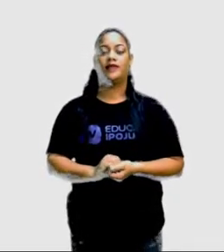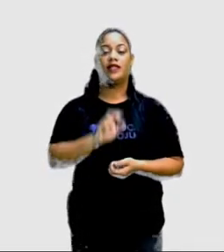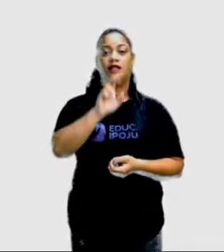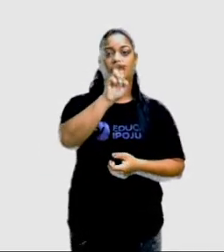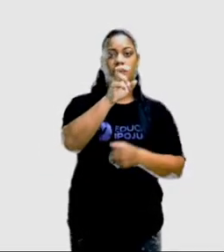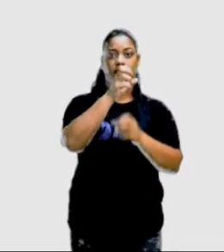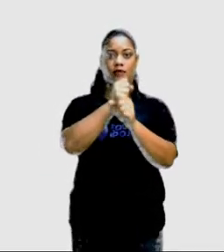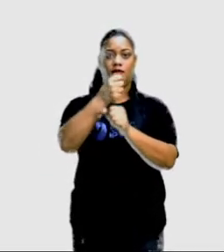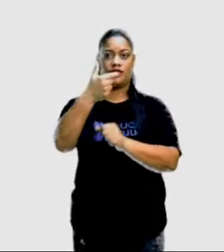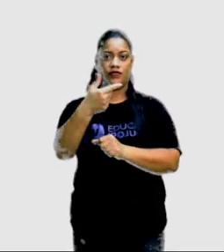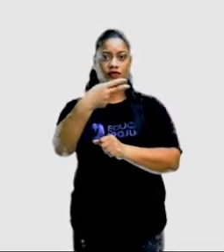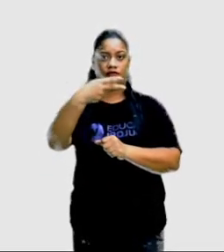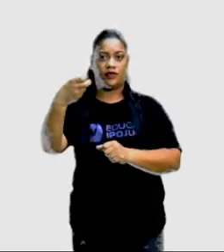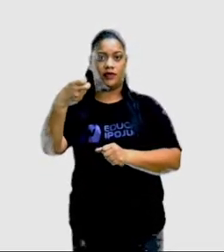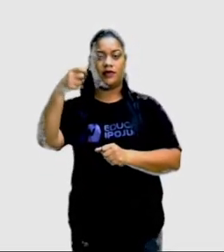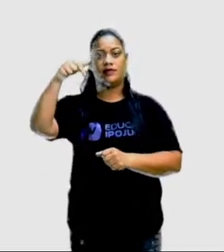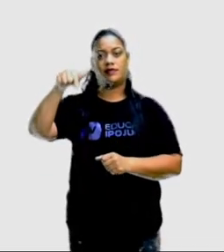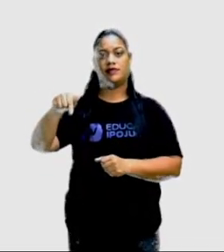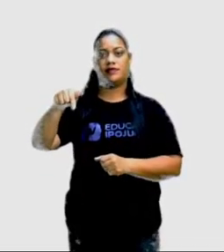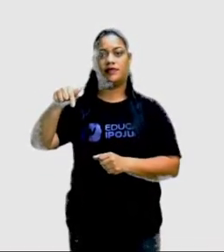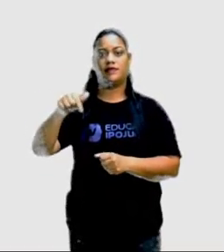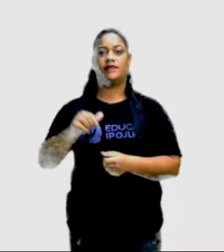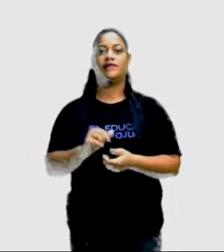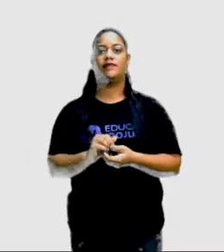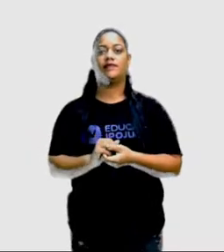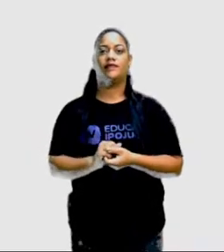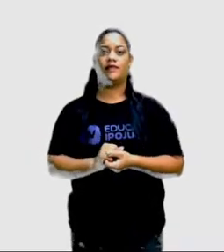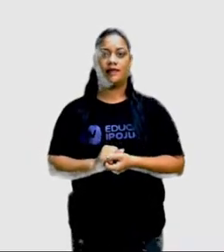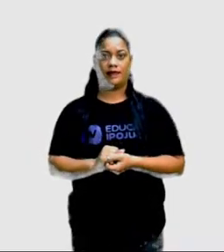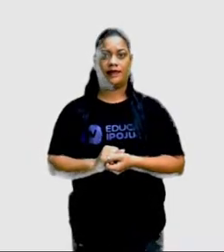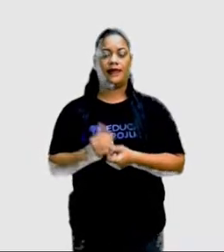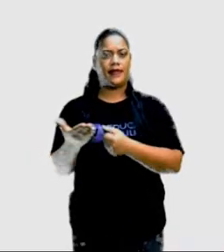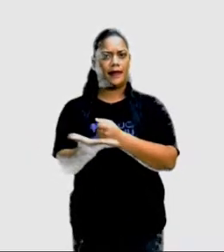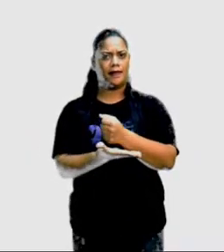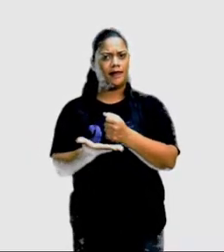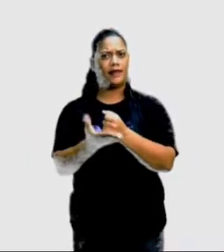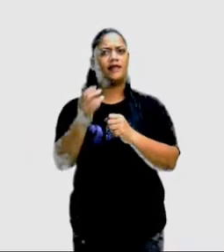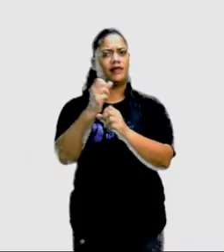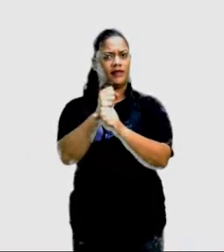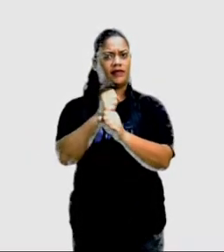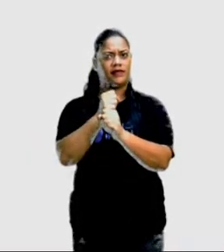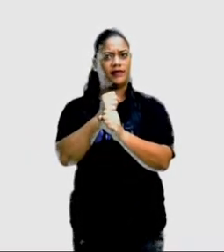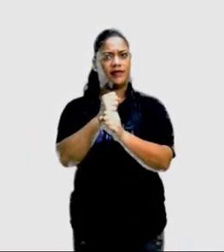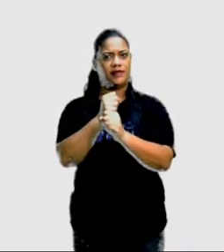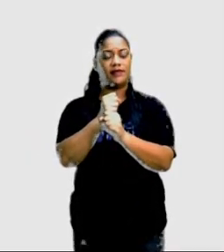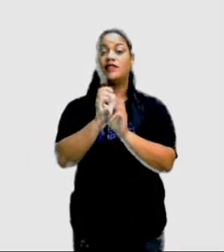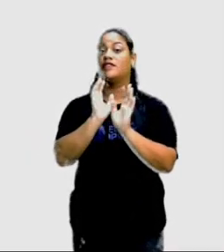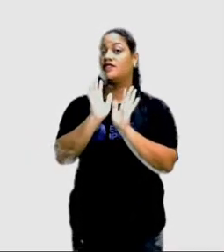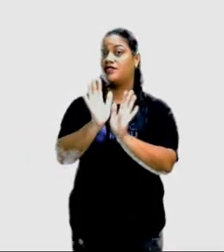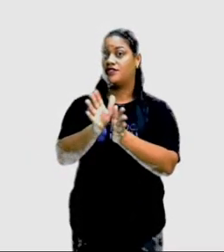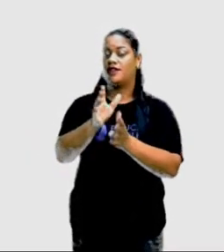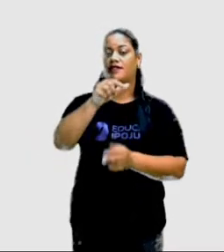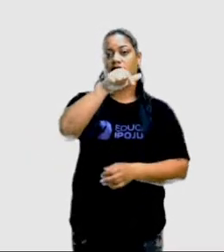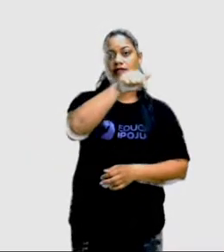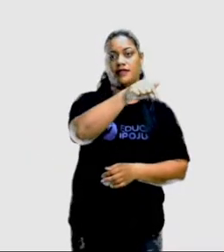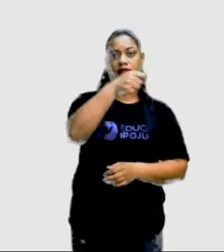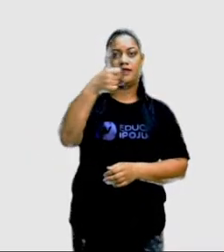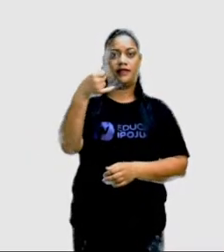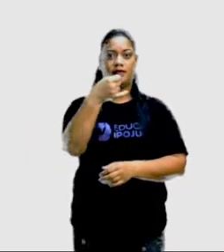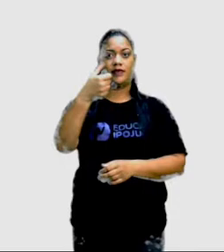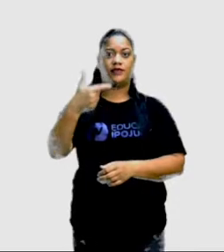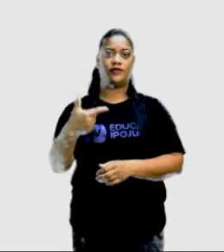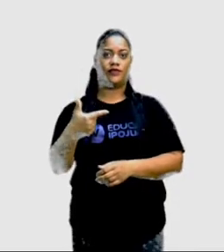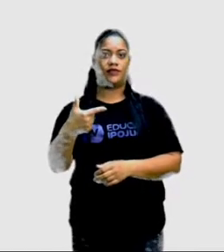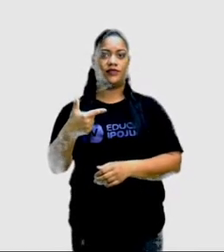5 mais 2, que é igual a 7, é um fato básico de adição. Já 7 menos